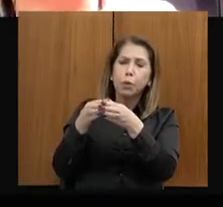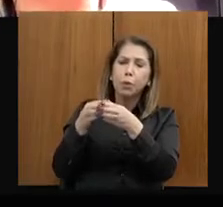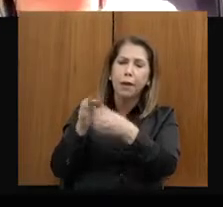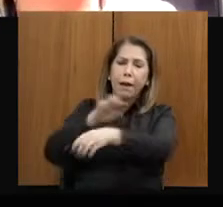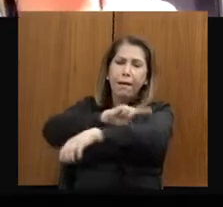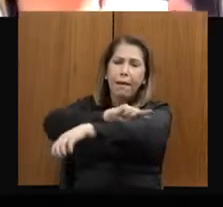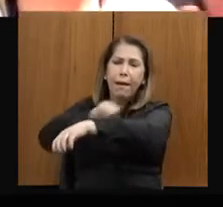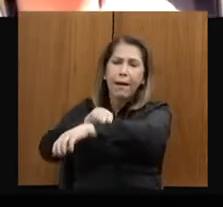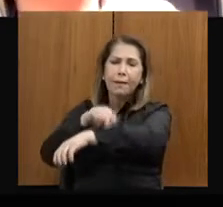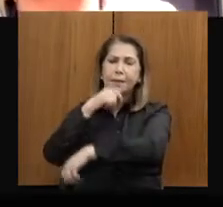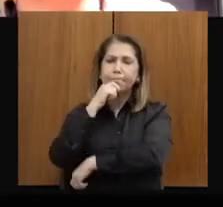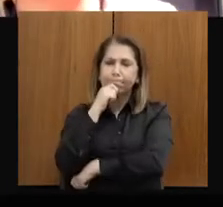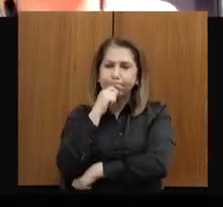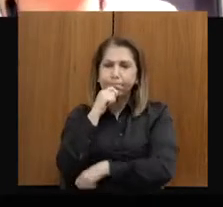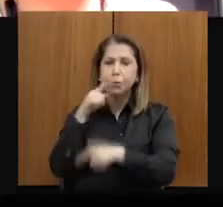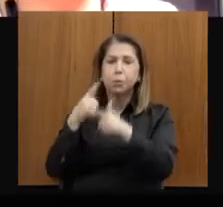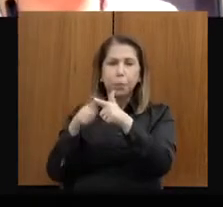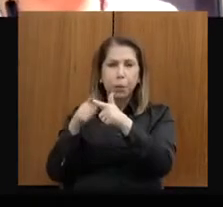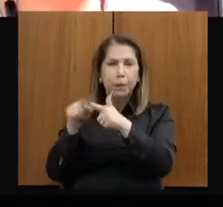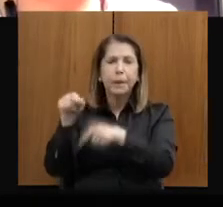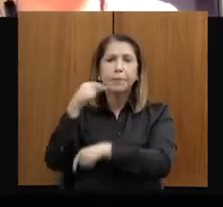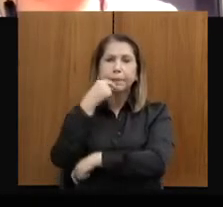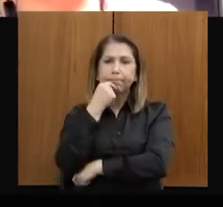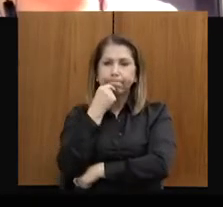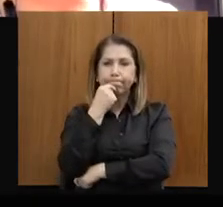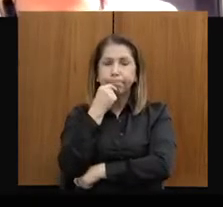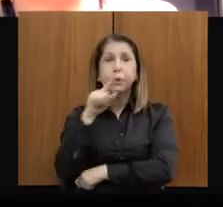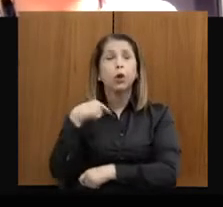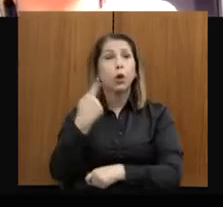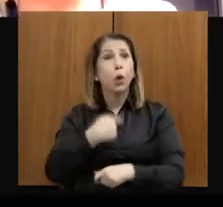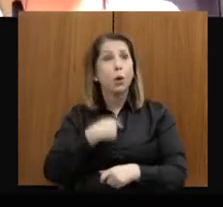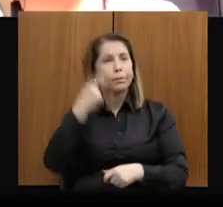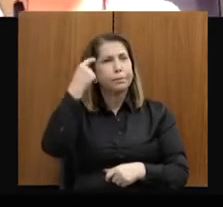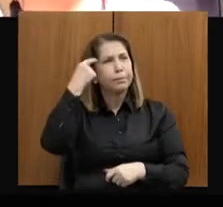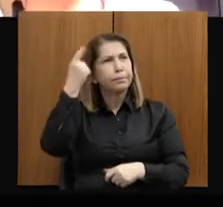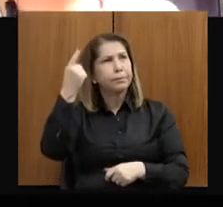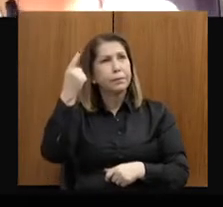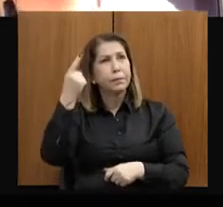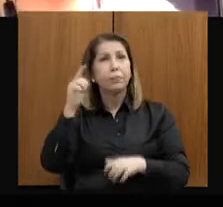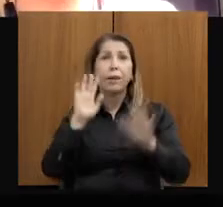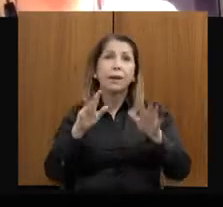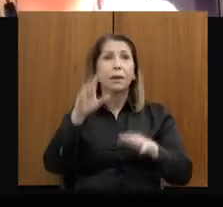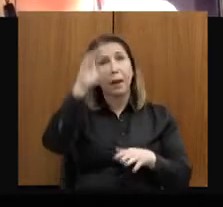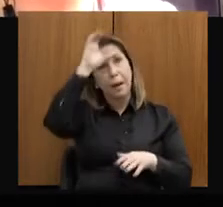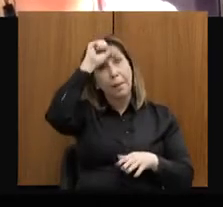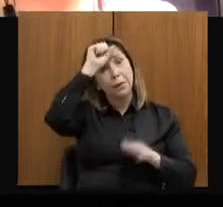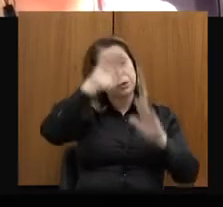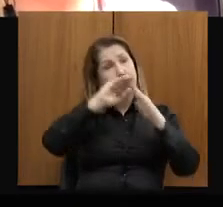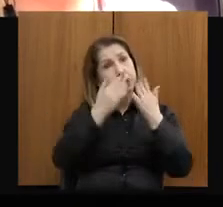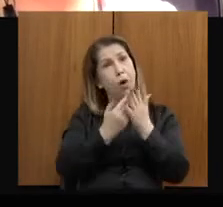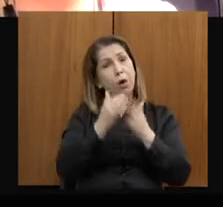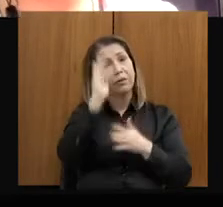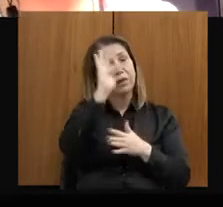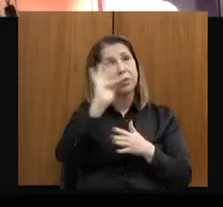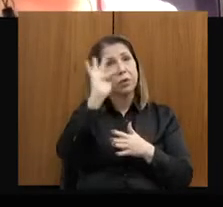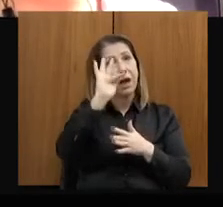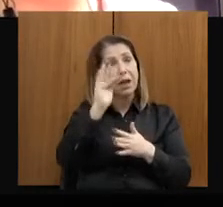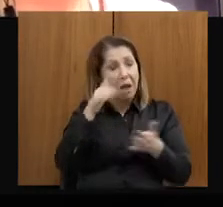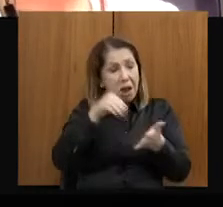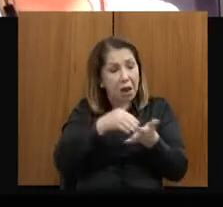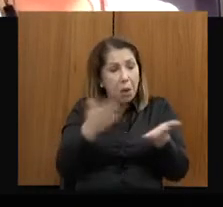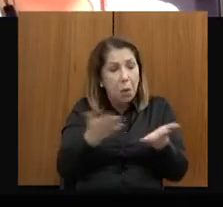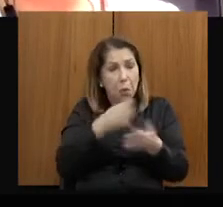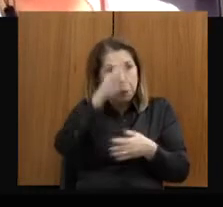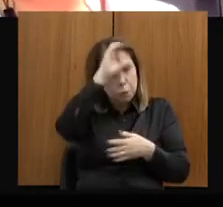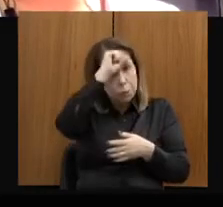problema as obras desses intelectuais trazem escutar nós onde embora a gente não aprenda isso nos Bancos da Universidade ainda hoje